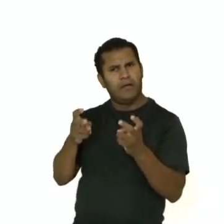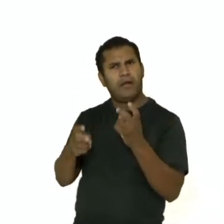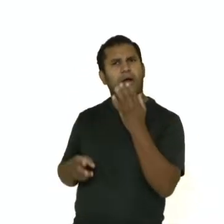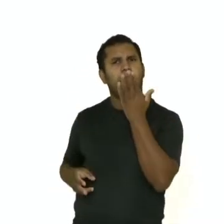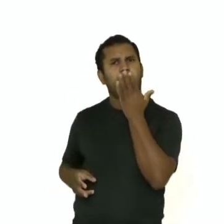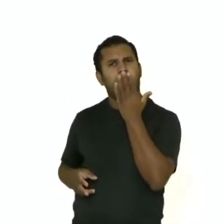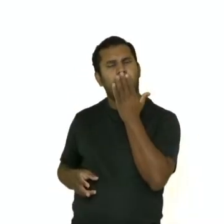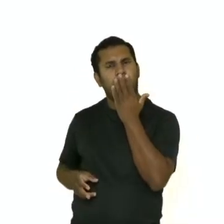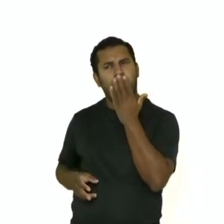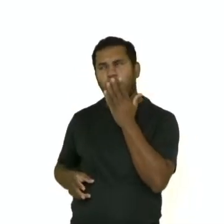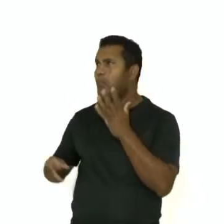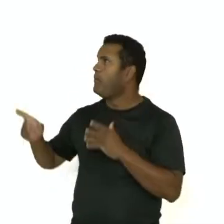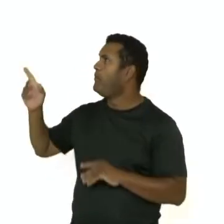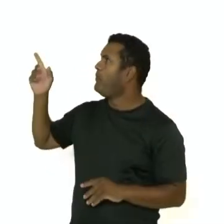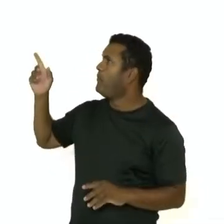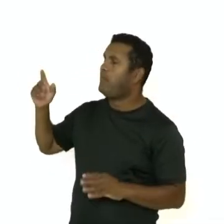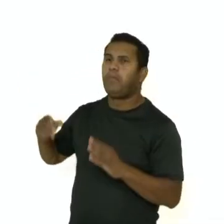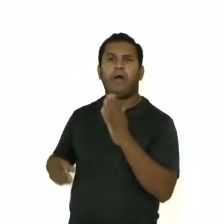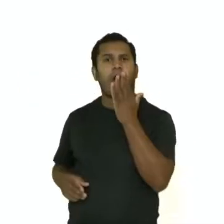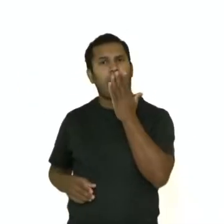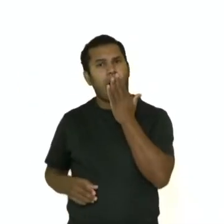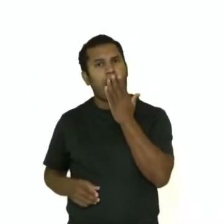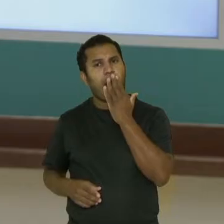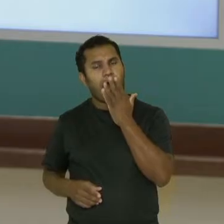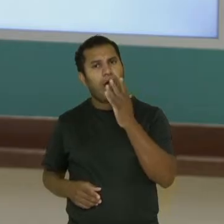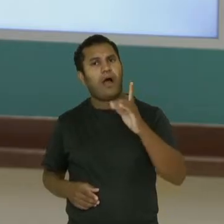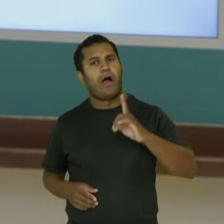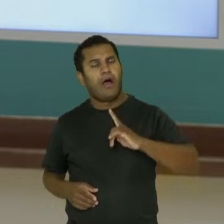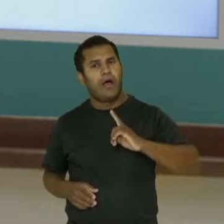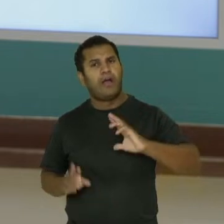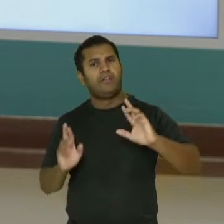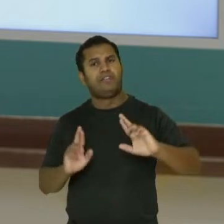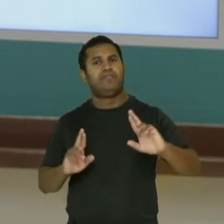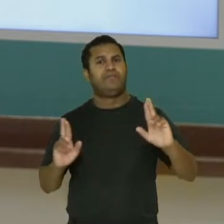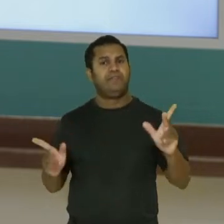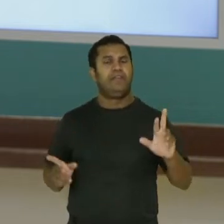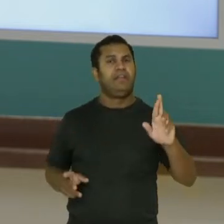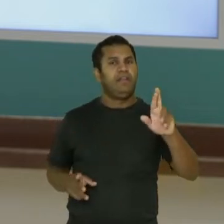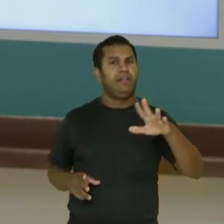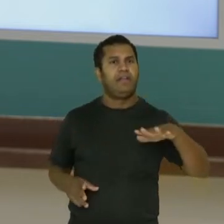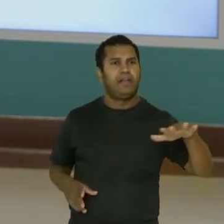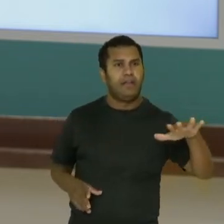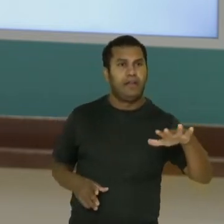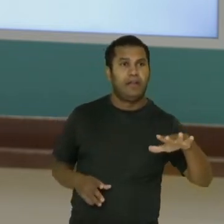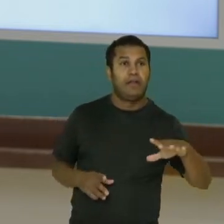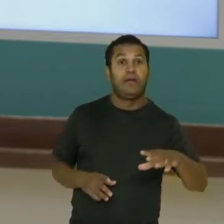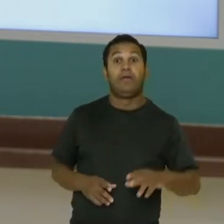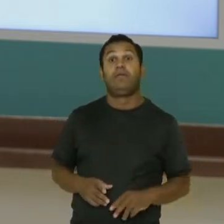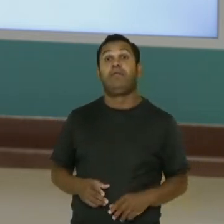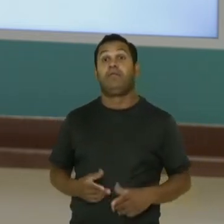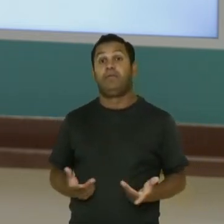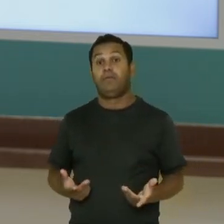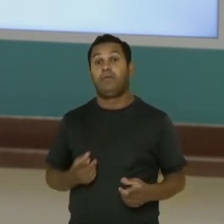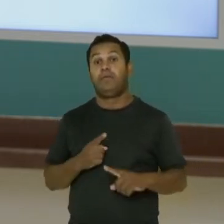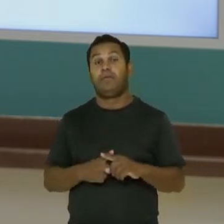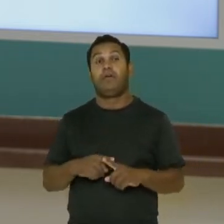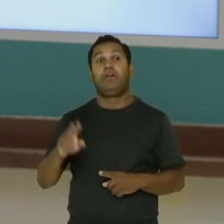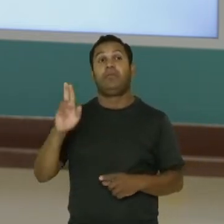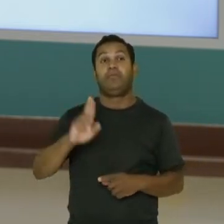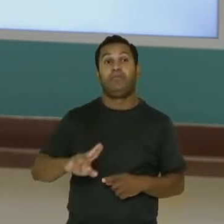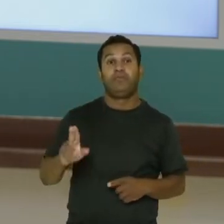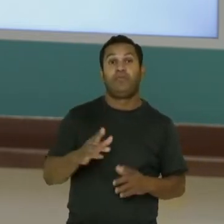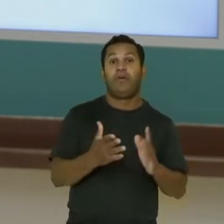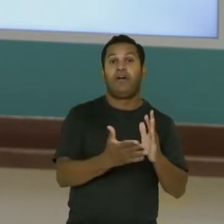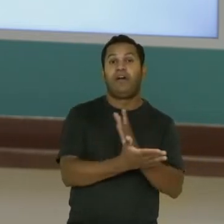cores, que existem diferenças aqui nessa regionalização. Ou seja, foram usados critérios que são diferentes